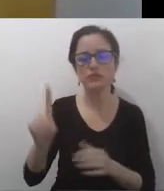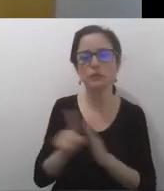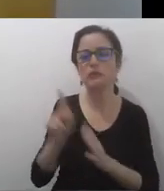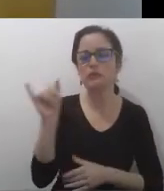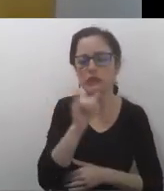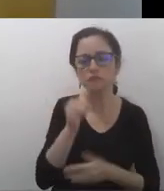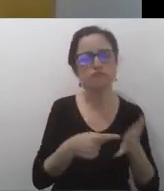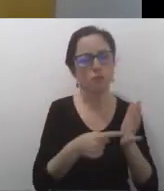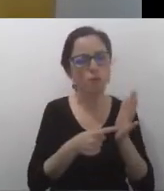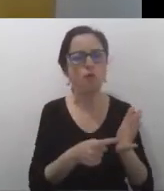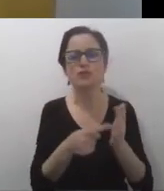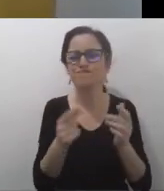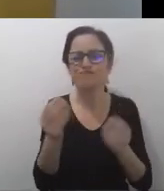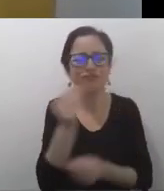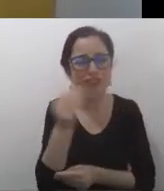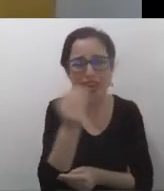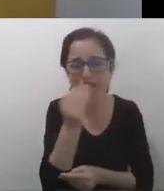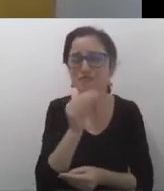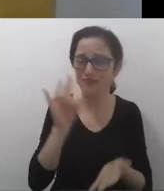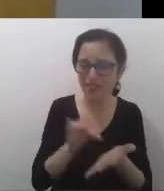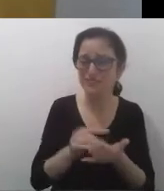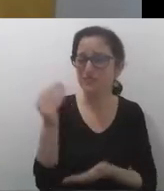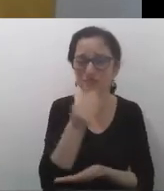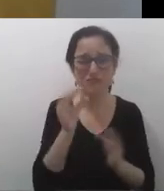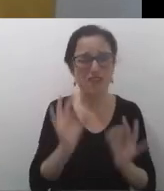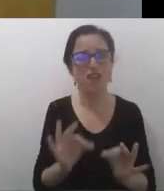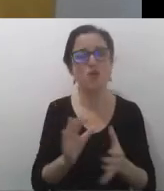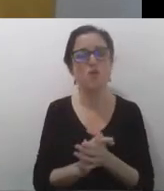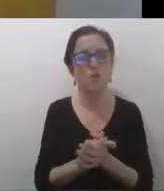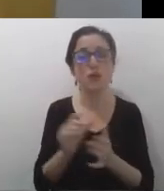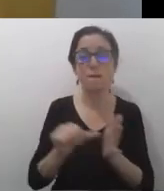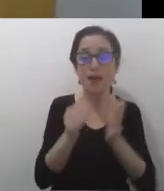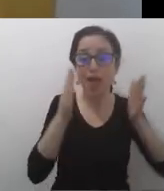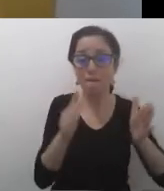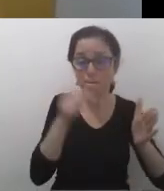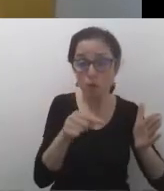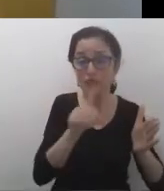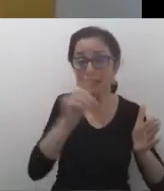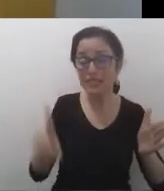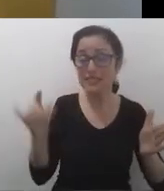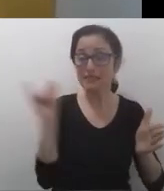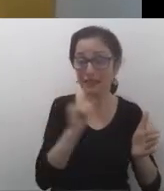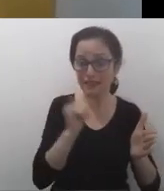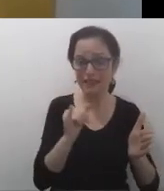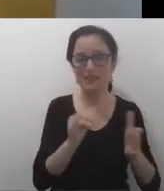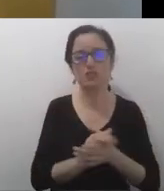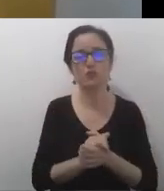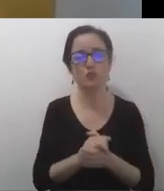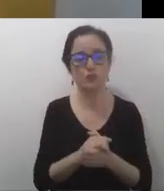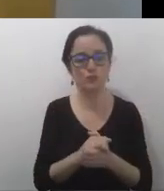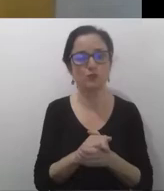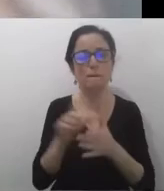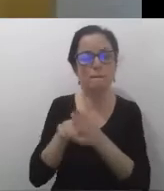que o design italiano que se apresentava era muito pífio, na verdade. A primeira fasezinha mesmo do